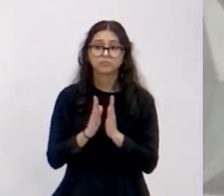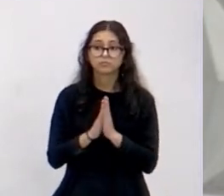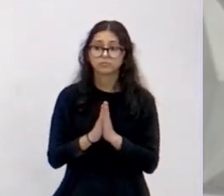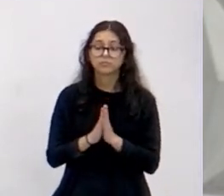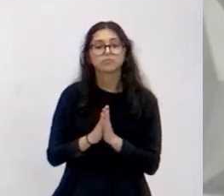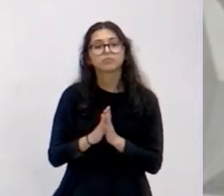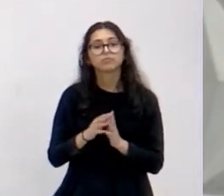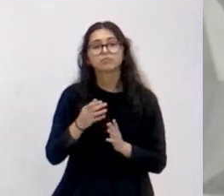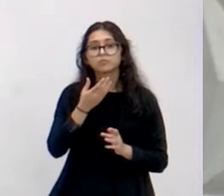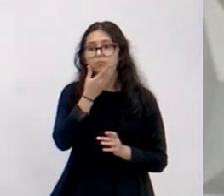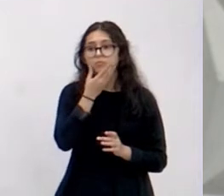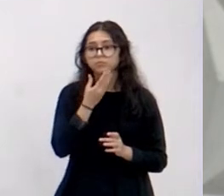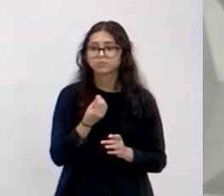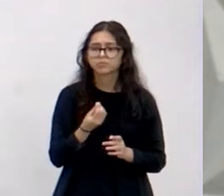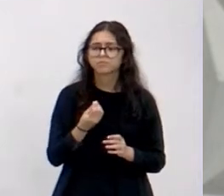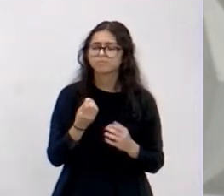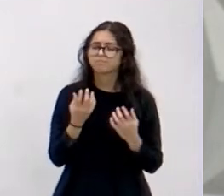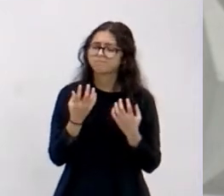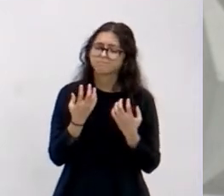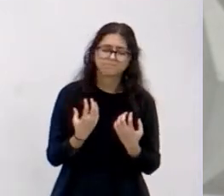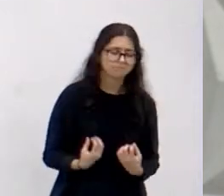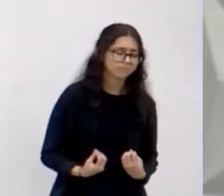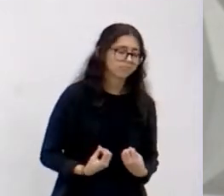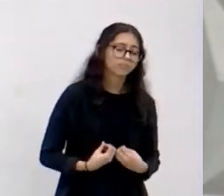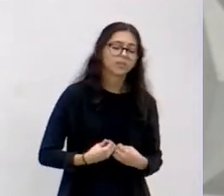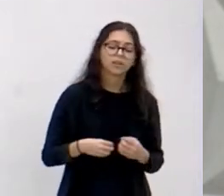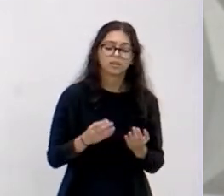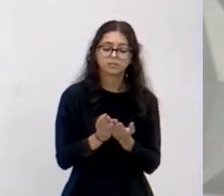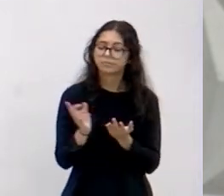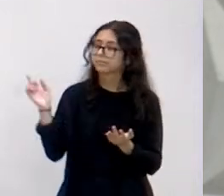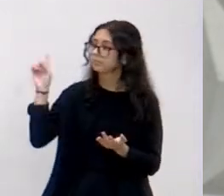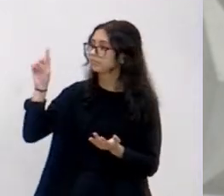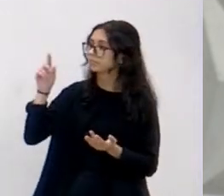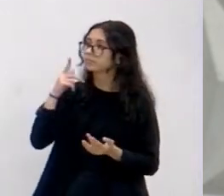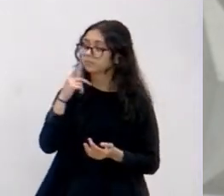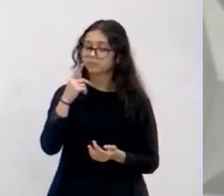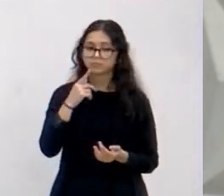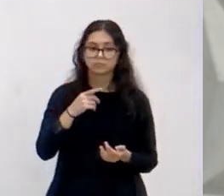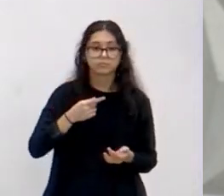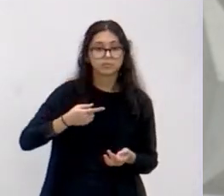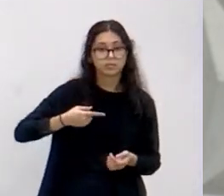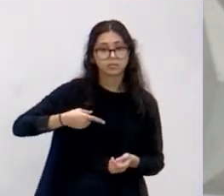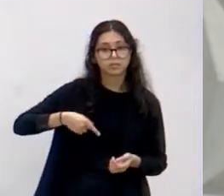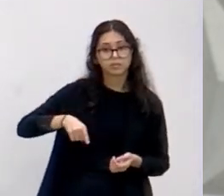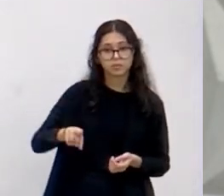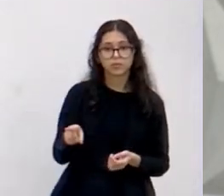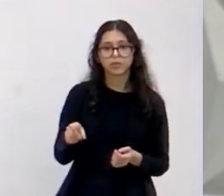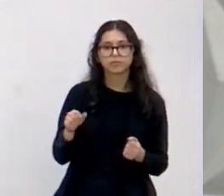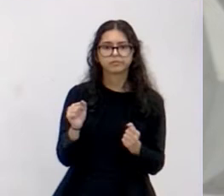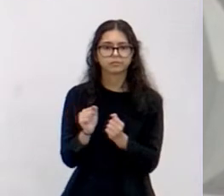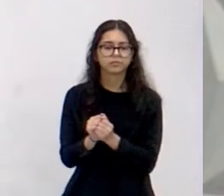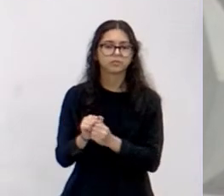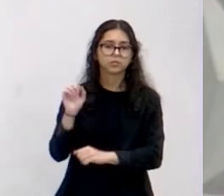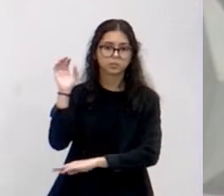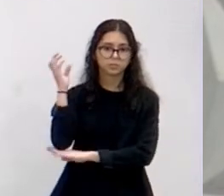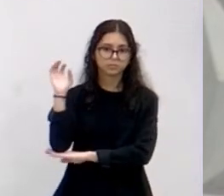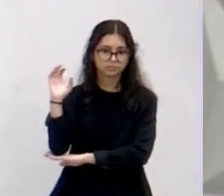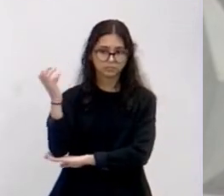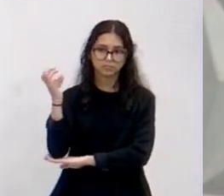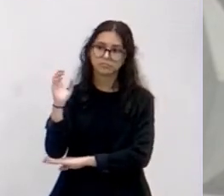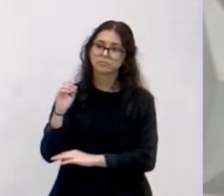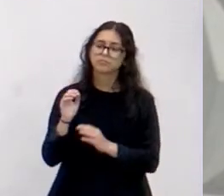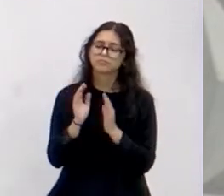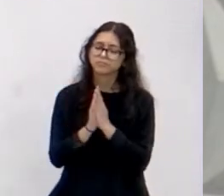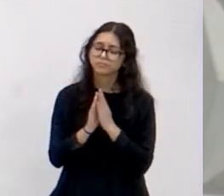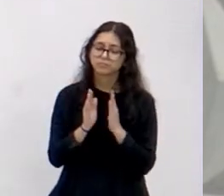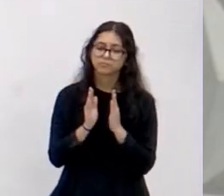como é que a oração de uma vez Gotardo aí a Bíblia diz assim ele chegou um pé de giesta sentou-se debaixo dele